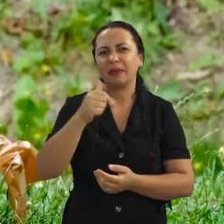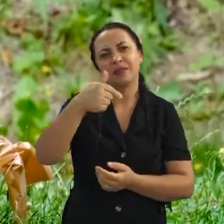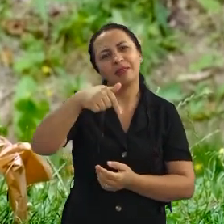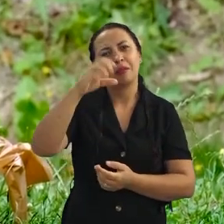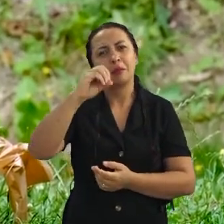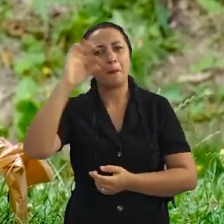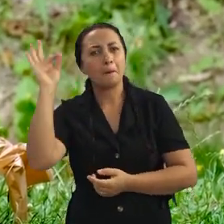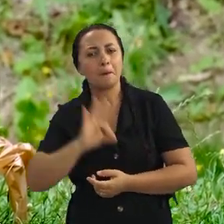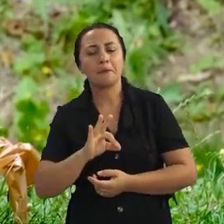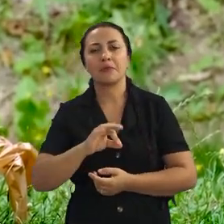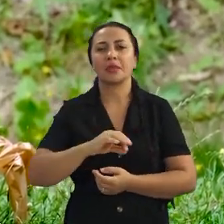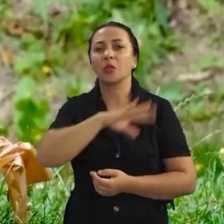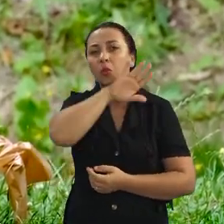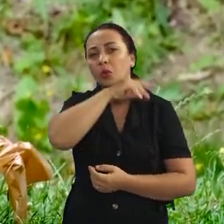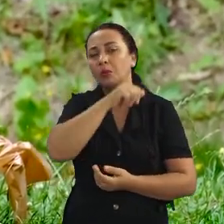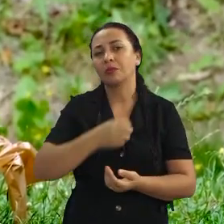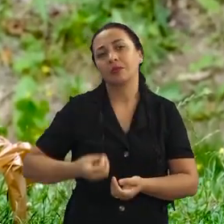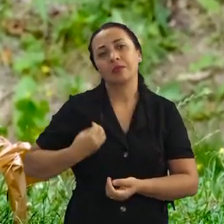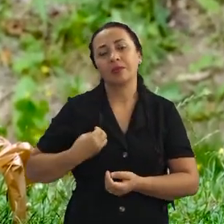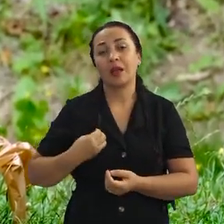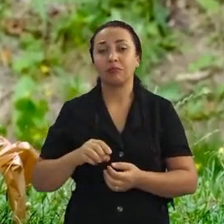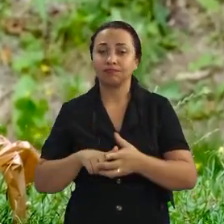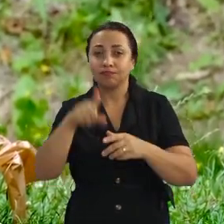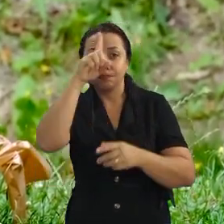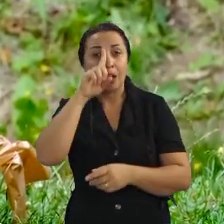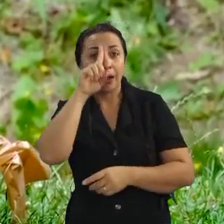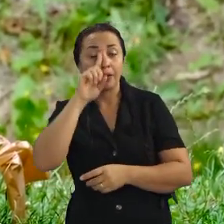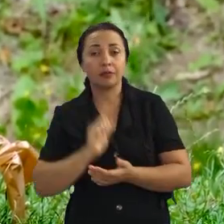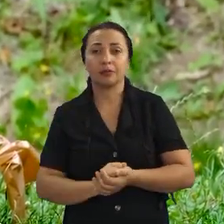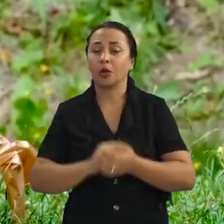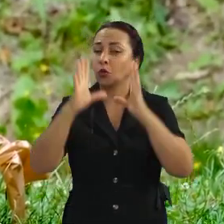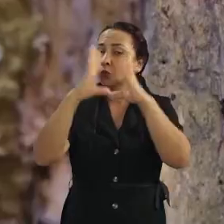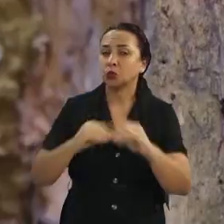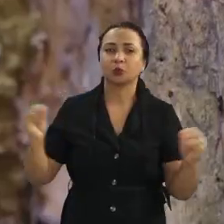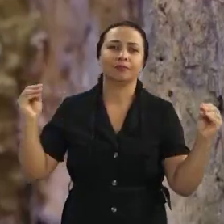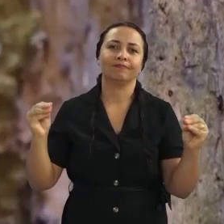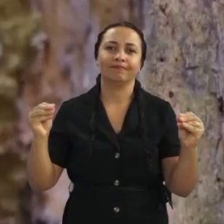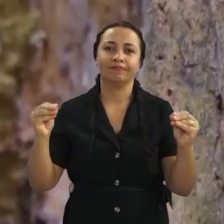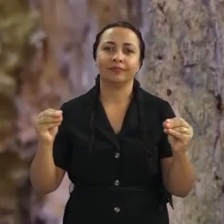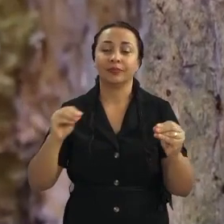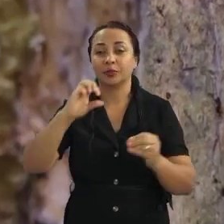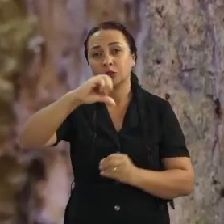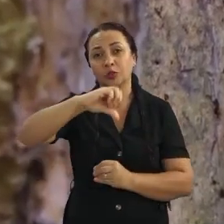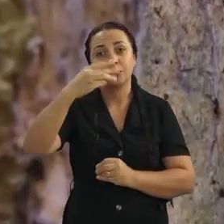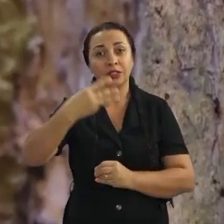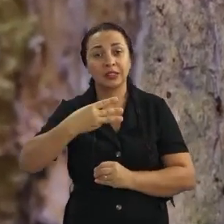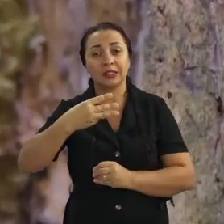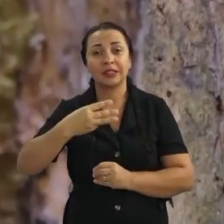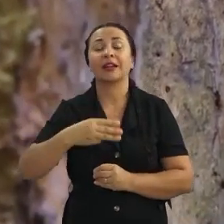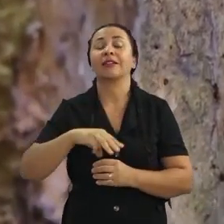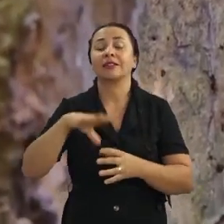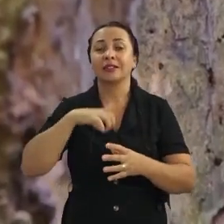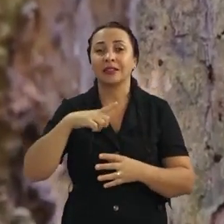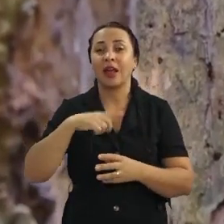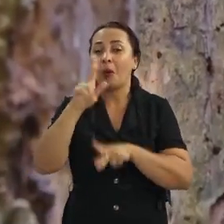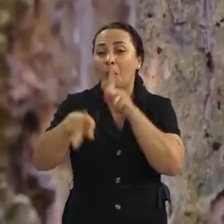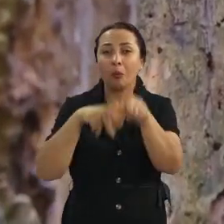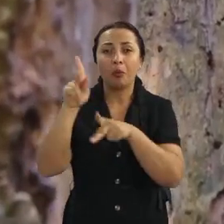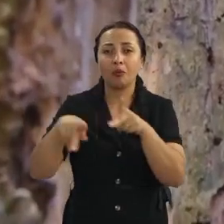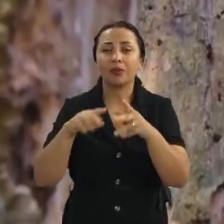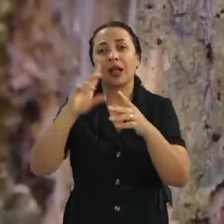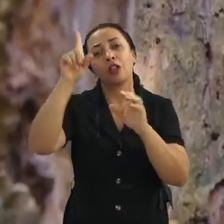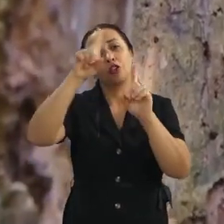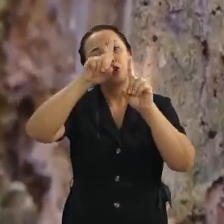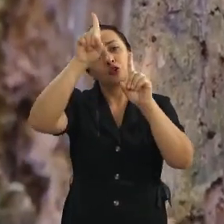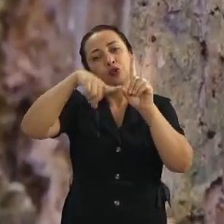70% das espécies estão sob algum risco de extinção e 93% das espécies estão com